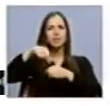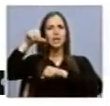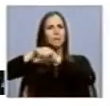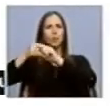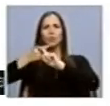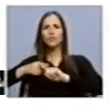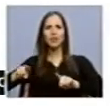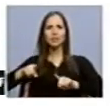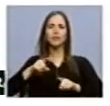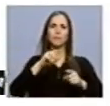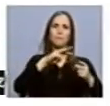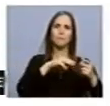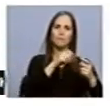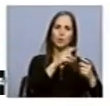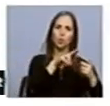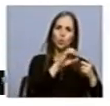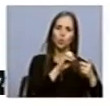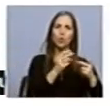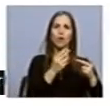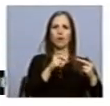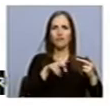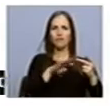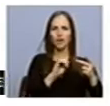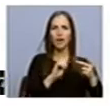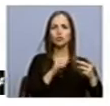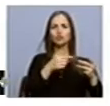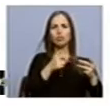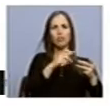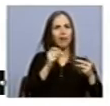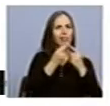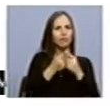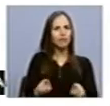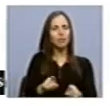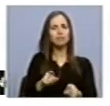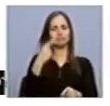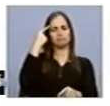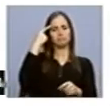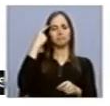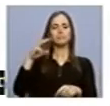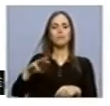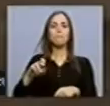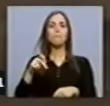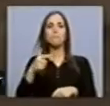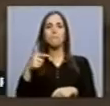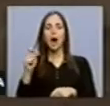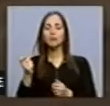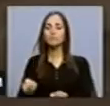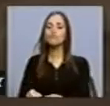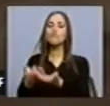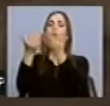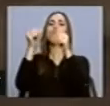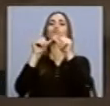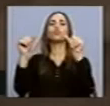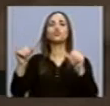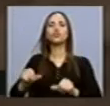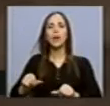E, portanto, sugere que, se calhar, Marte não terá nascido precisamente do Sistema Solar Interior, tal como estes